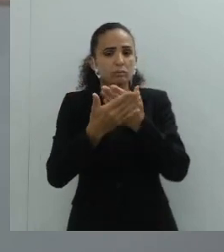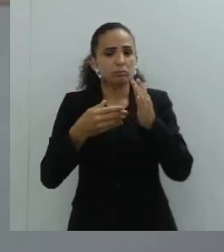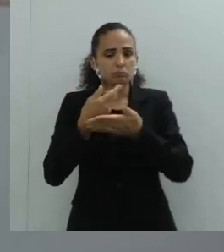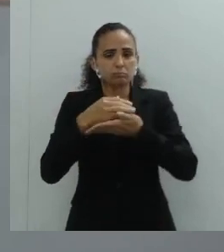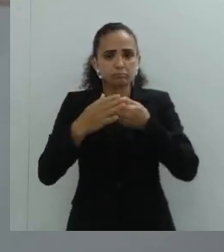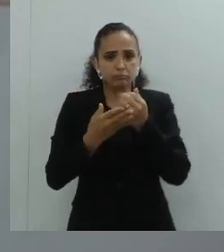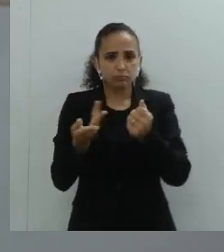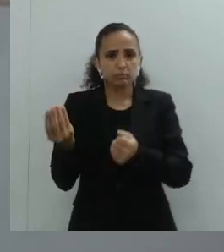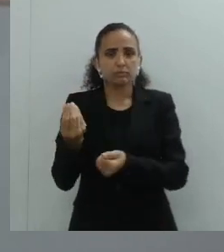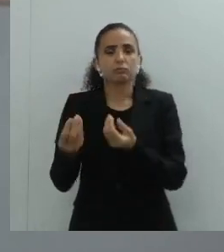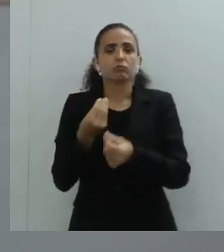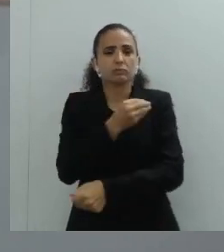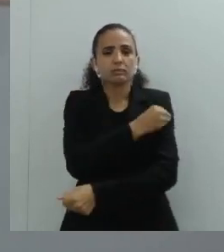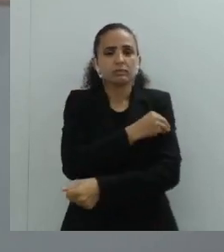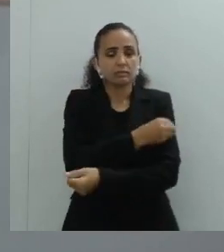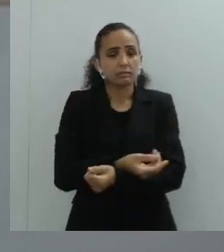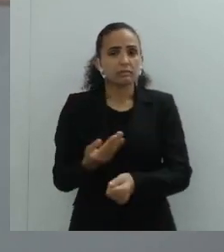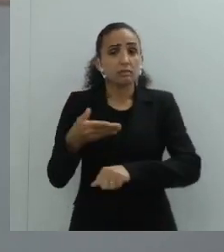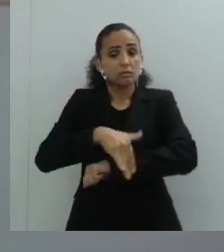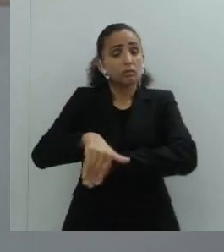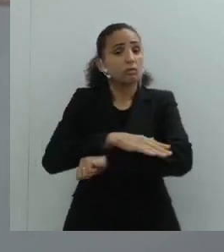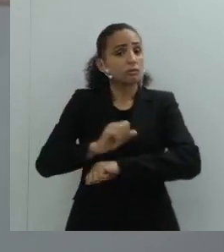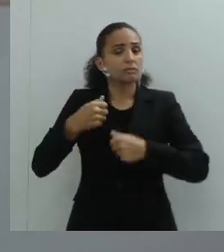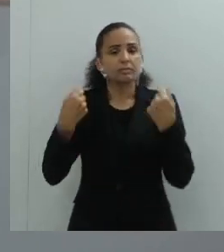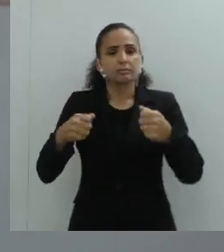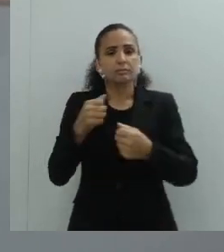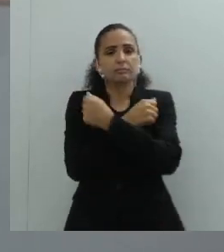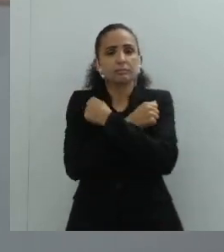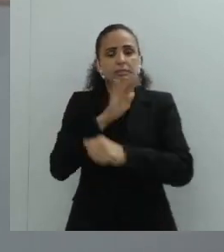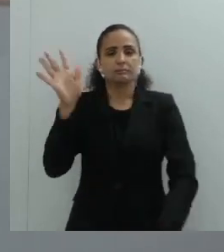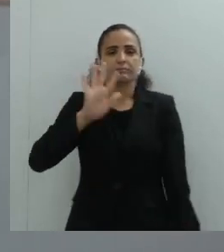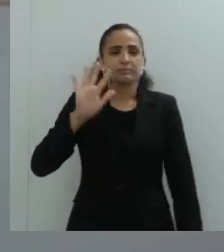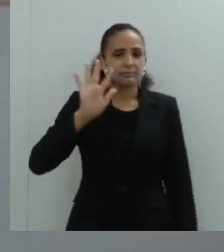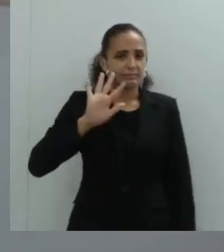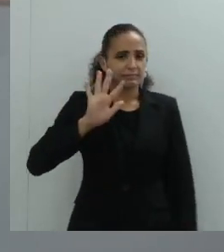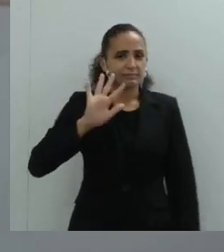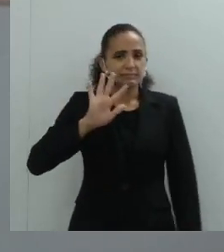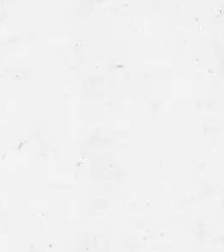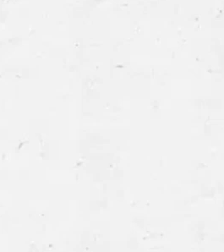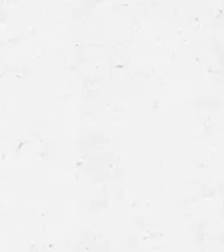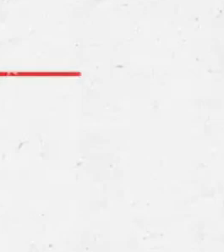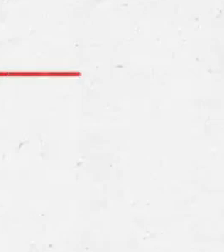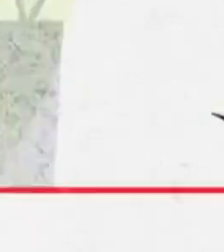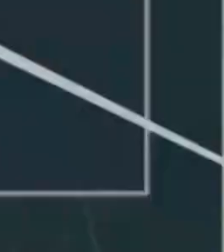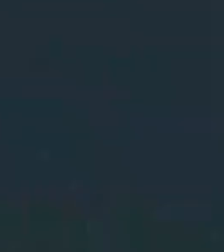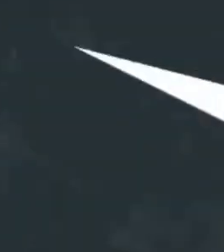sempre suas mãos. Isso só sai em extrema necessidade. Forte abraço, beijo e tchau. Valeu!